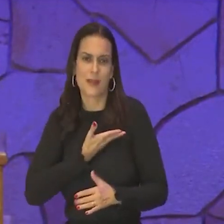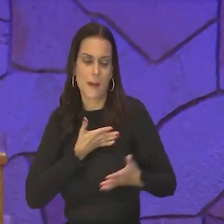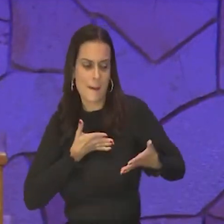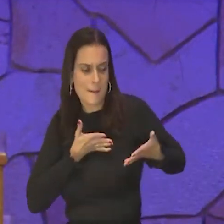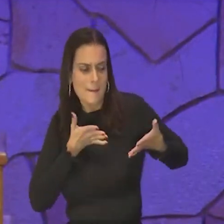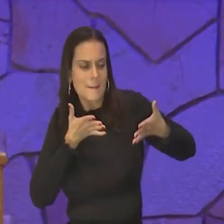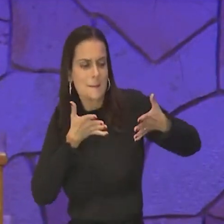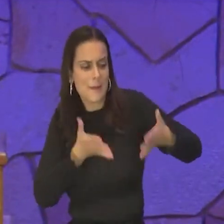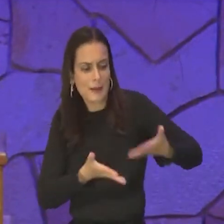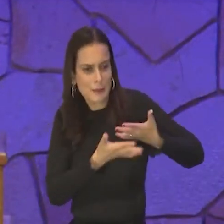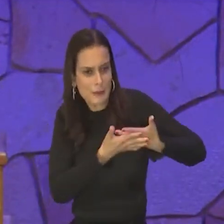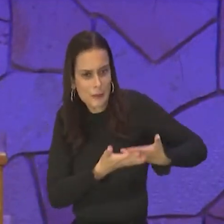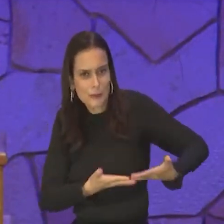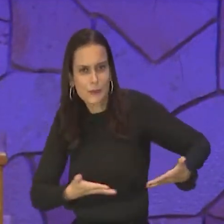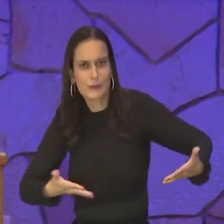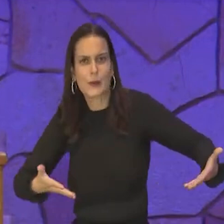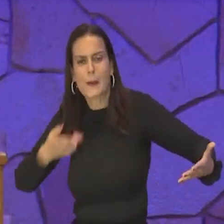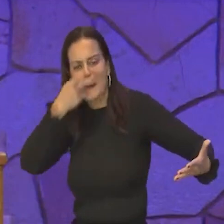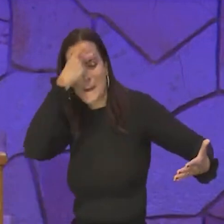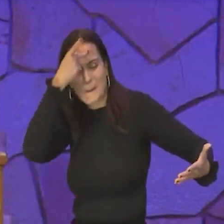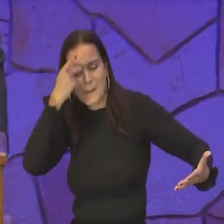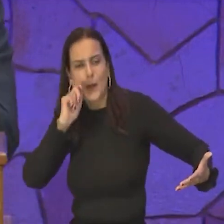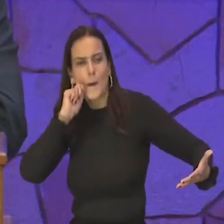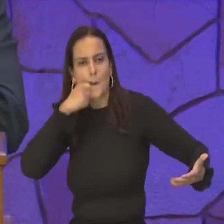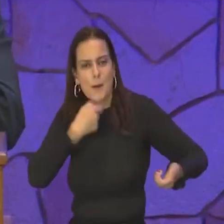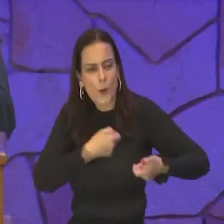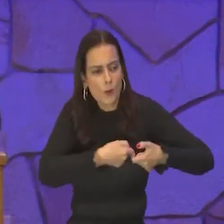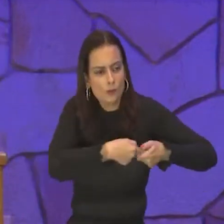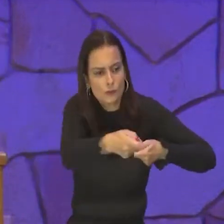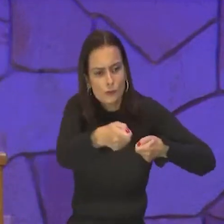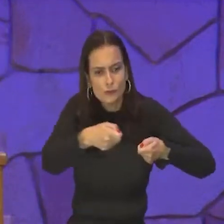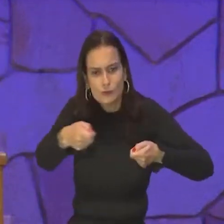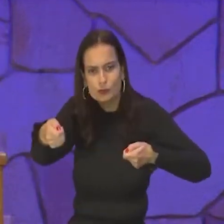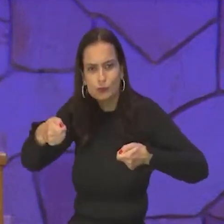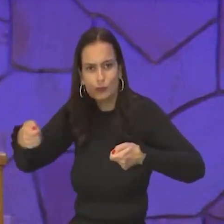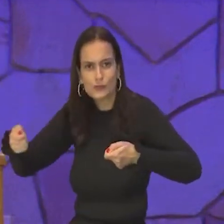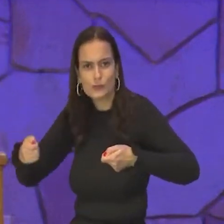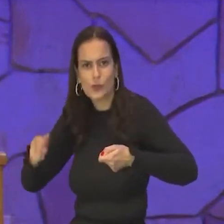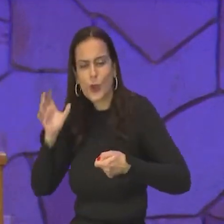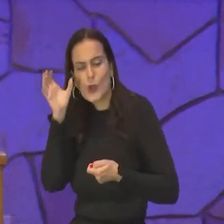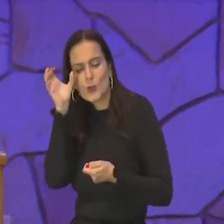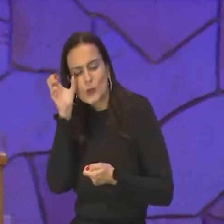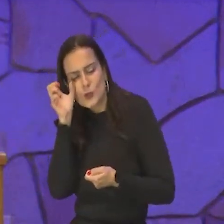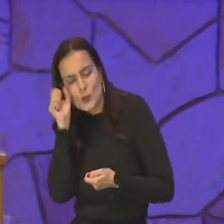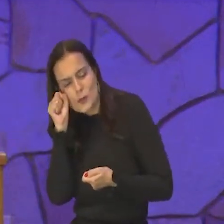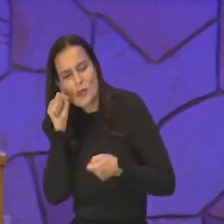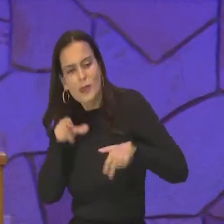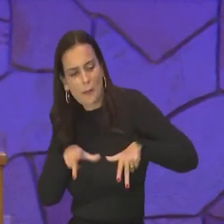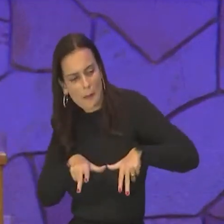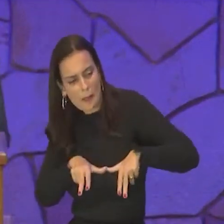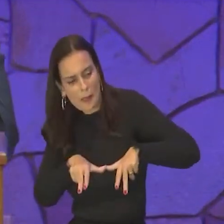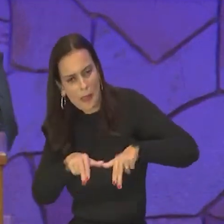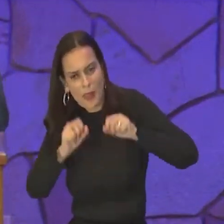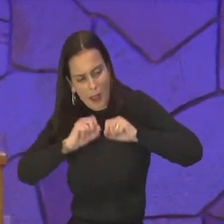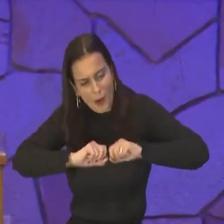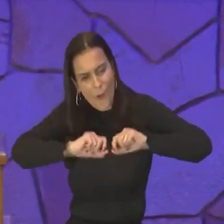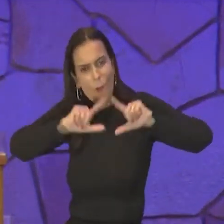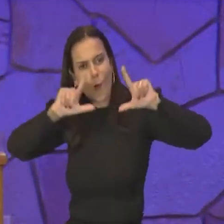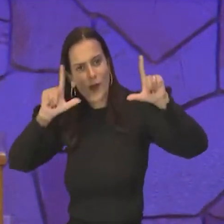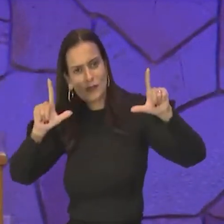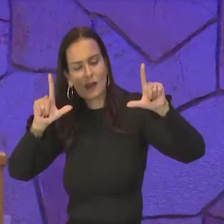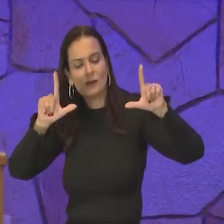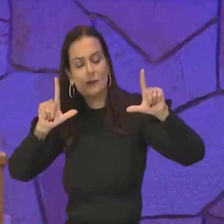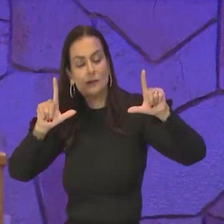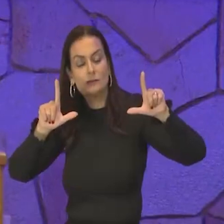participava, com as pessoas que ele partilhava o pão, que ele dormia, que ele andava, que ele acordava, que ele